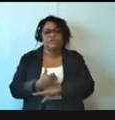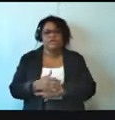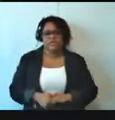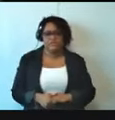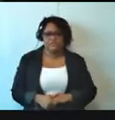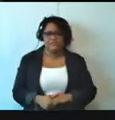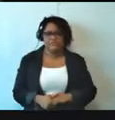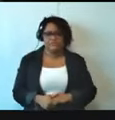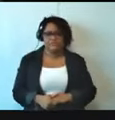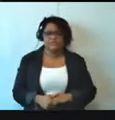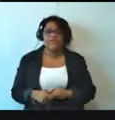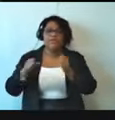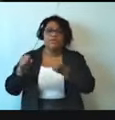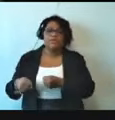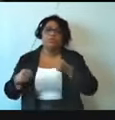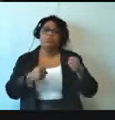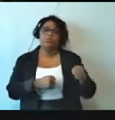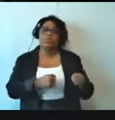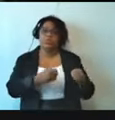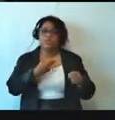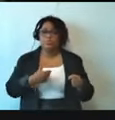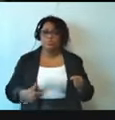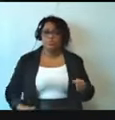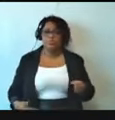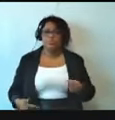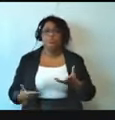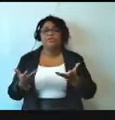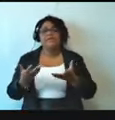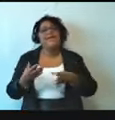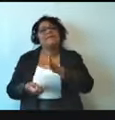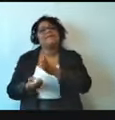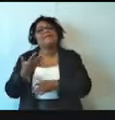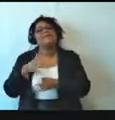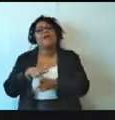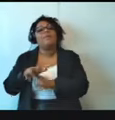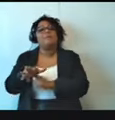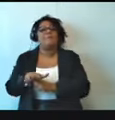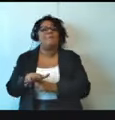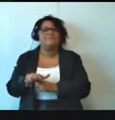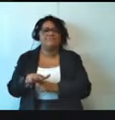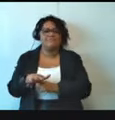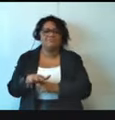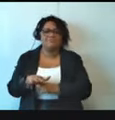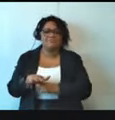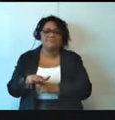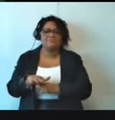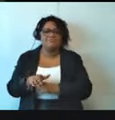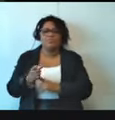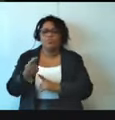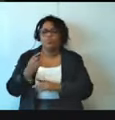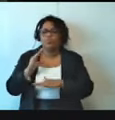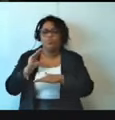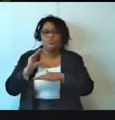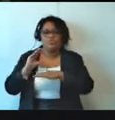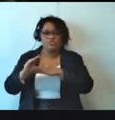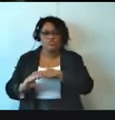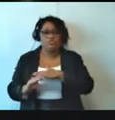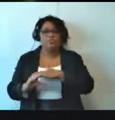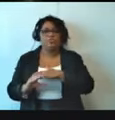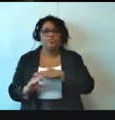público querendo criar uma demanda com investimento grande,